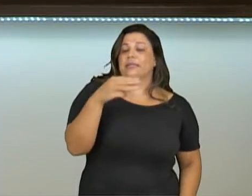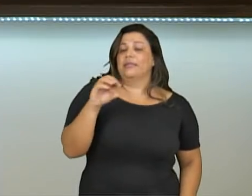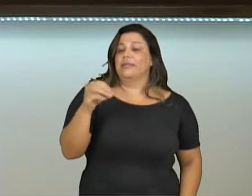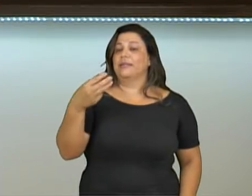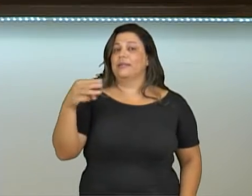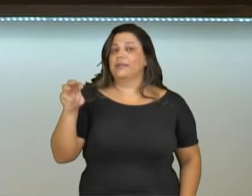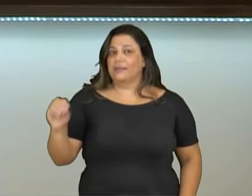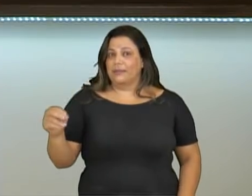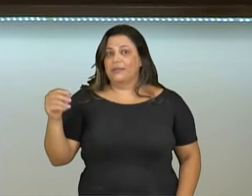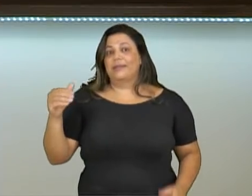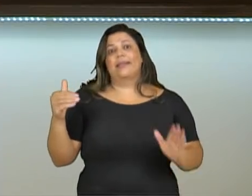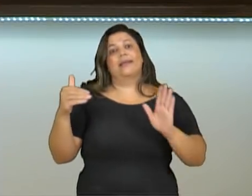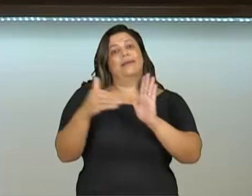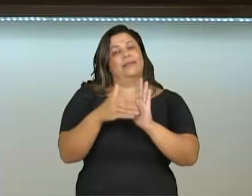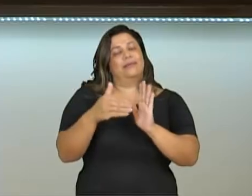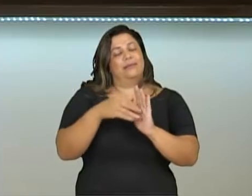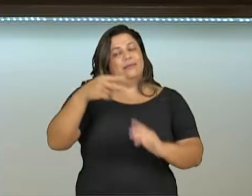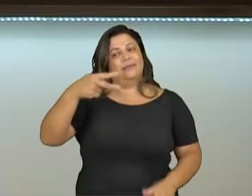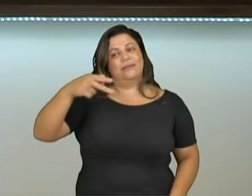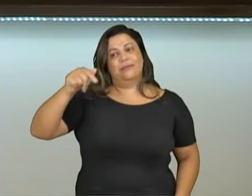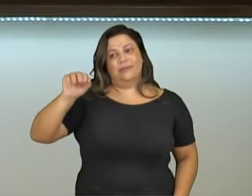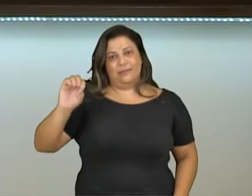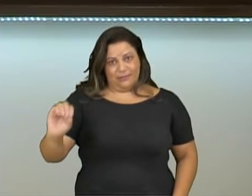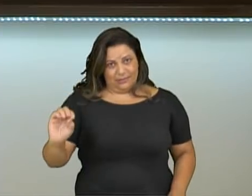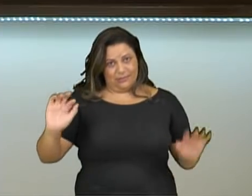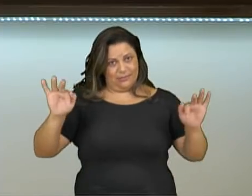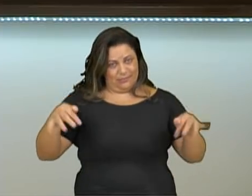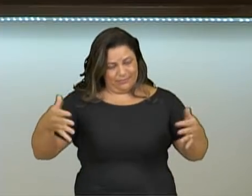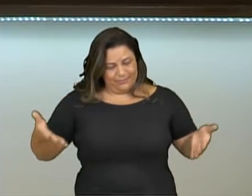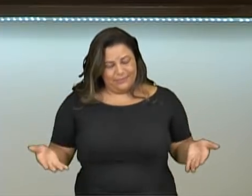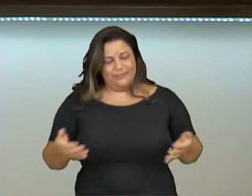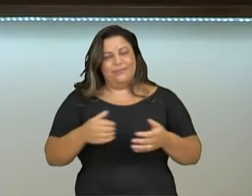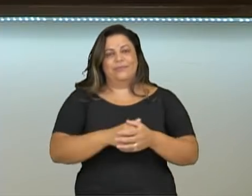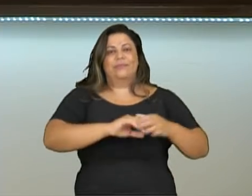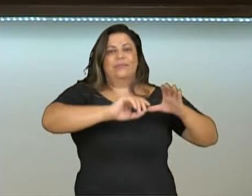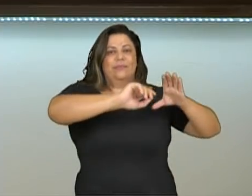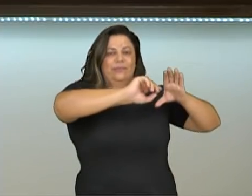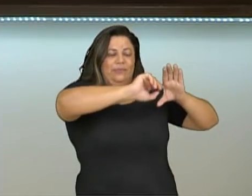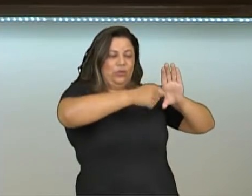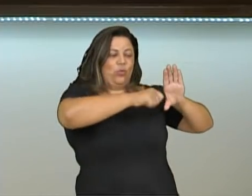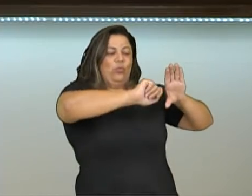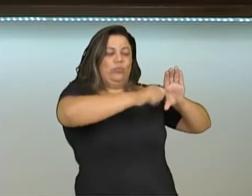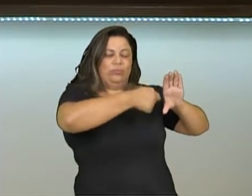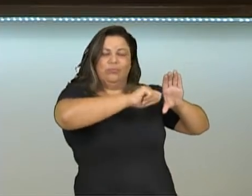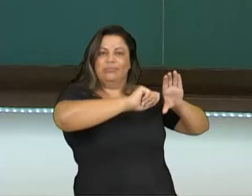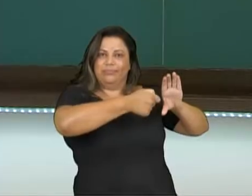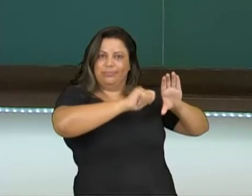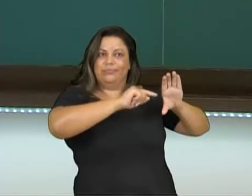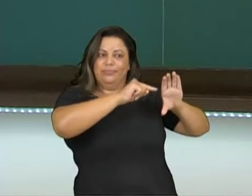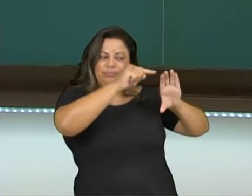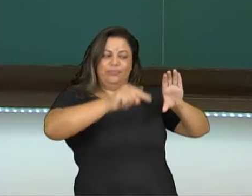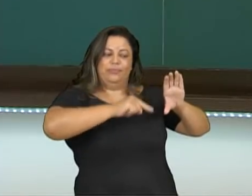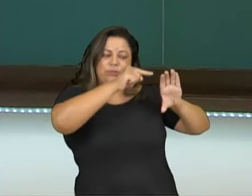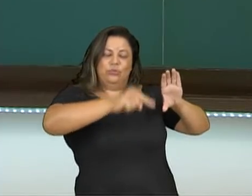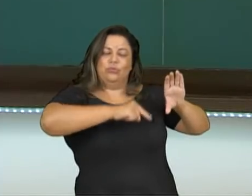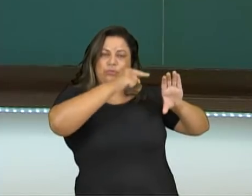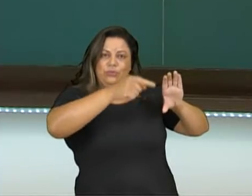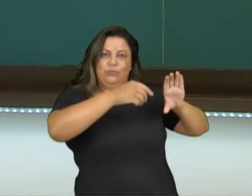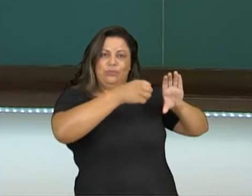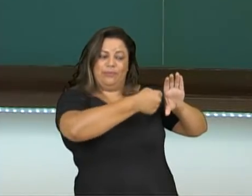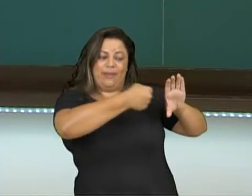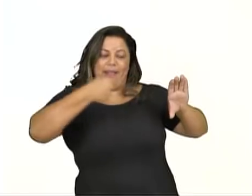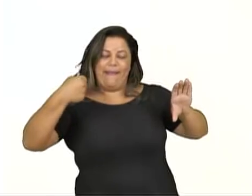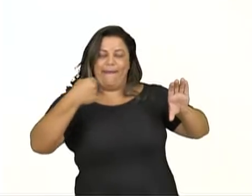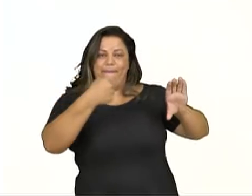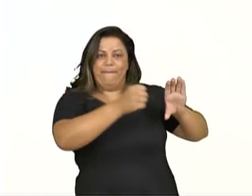até chegar no 270. Por fim, vamos abrir o cofre, girando 135 graus no sentido